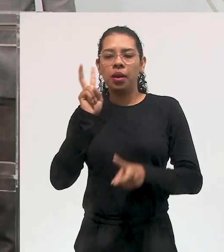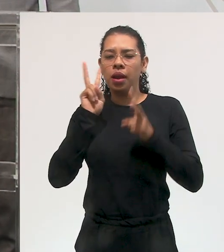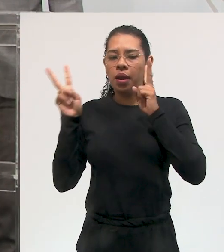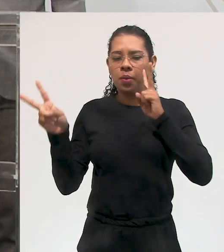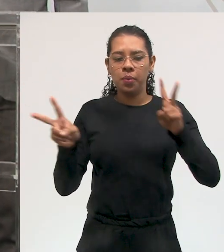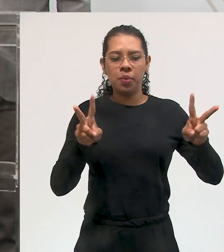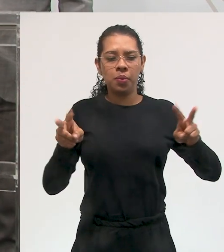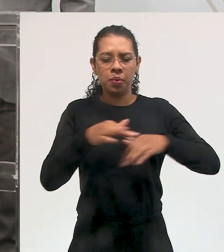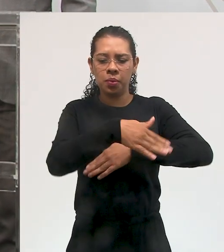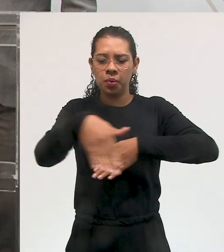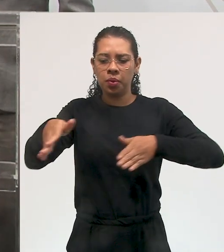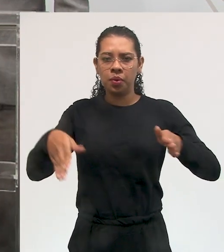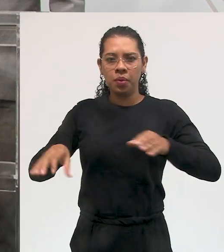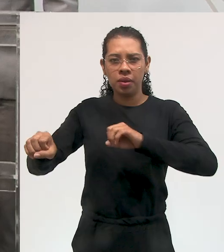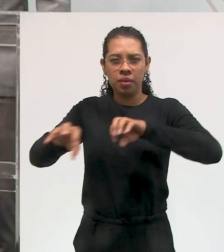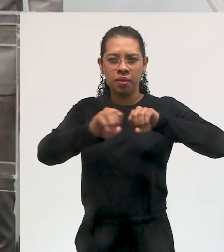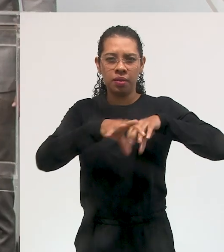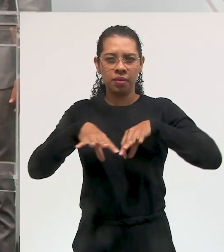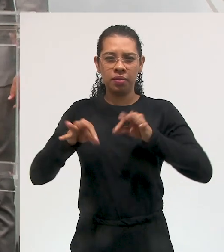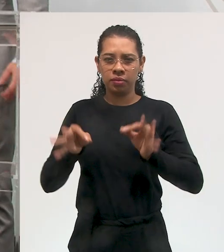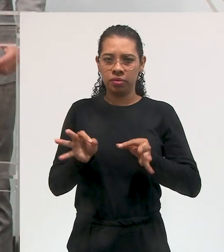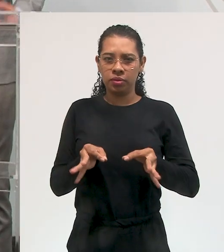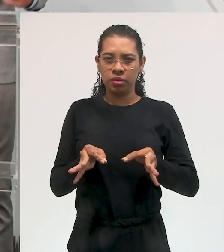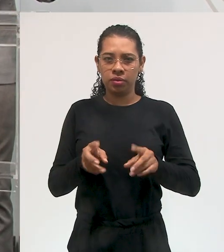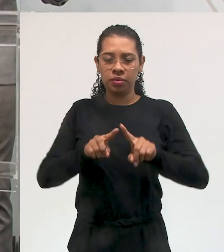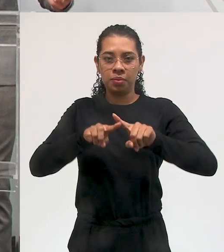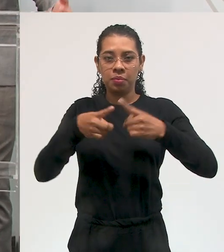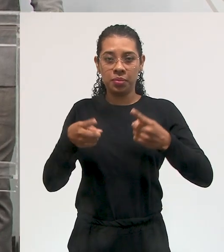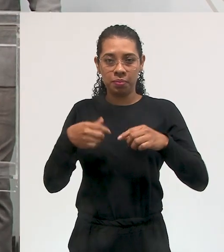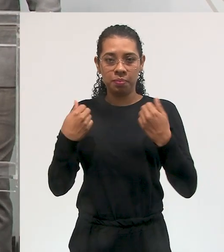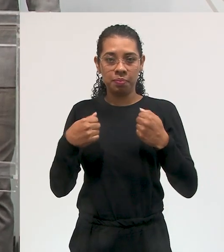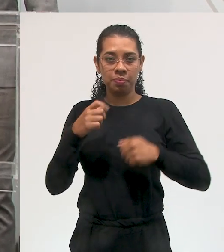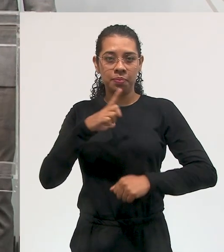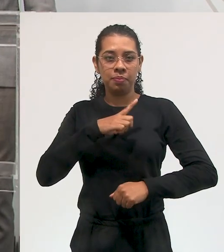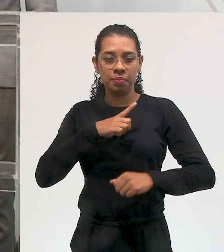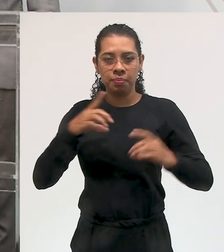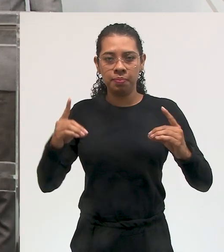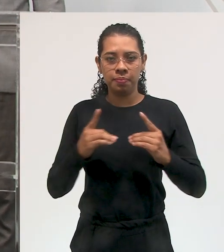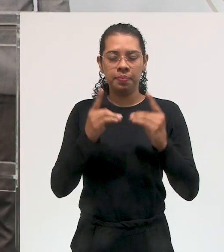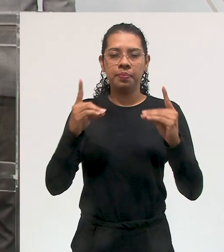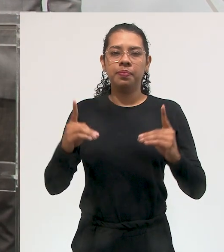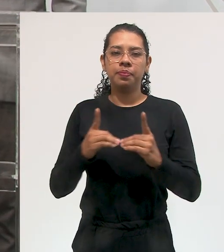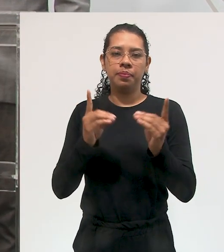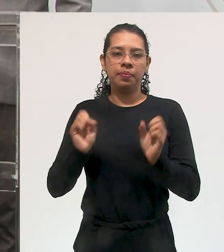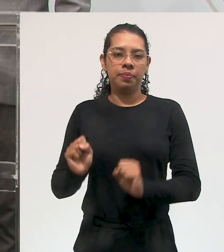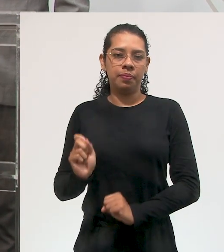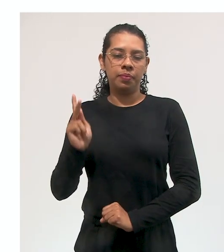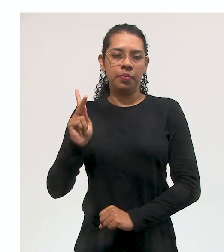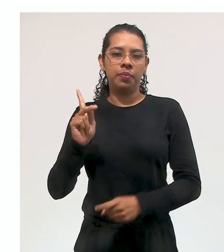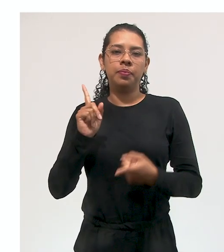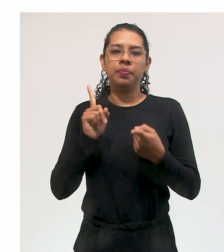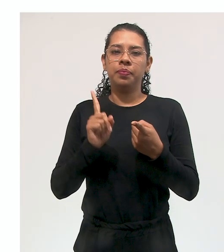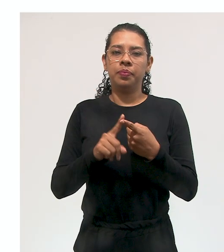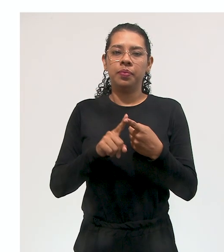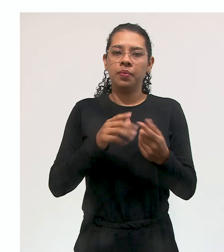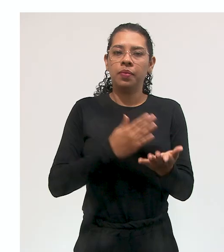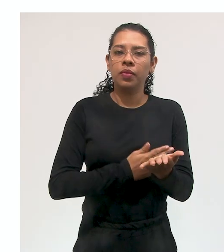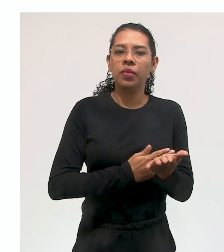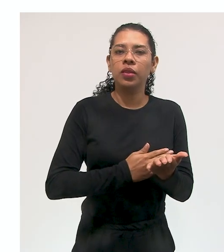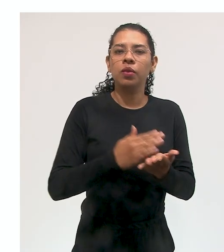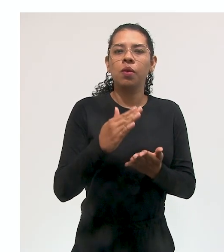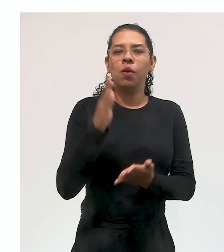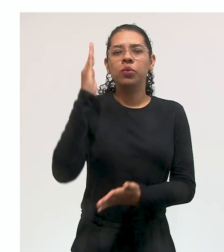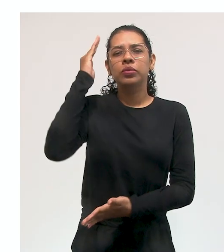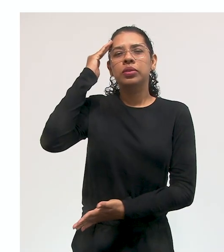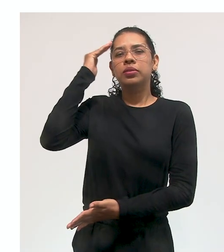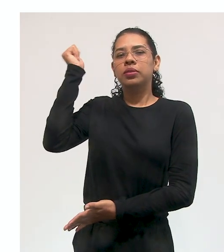ser espontâneo e resolver. Não o improviso sem ter uma técnica, né, sem ter uma didática, ok? Vamos lá,